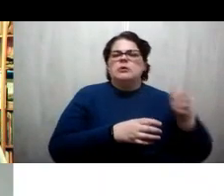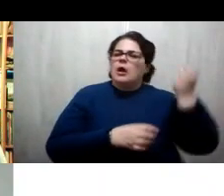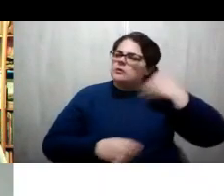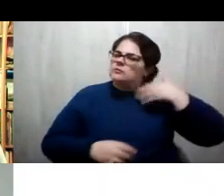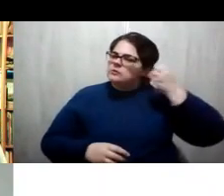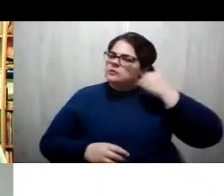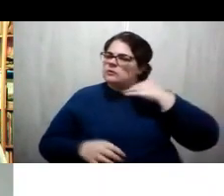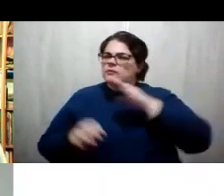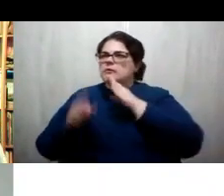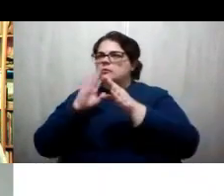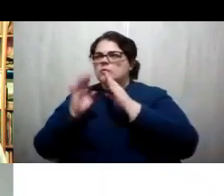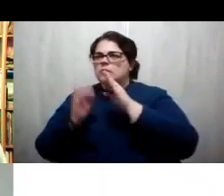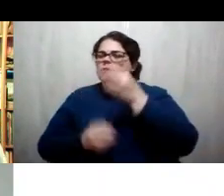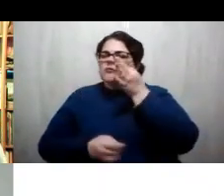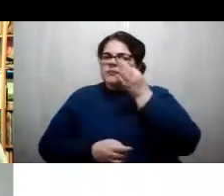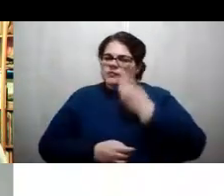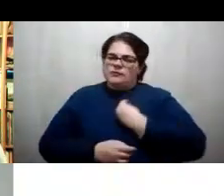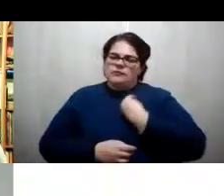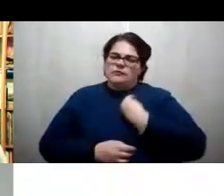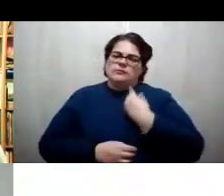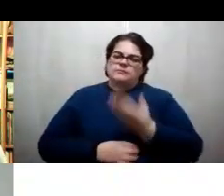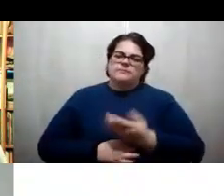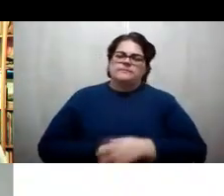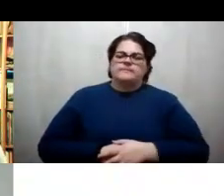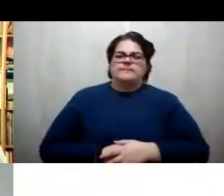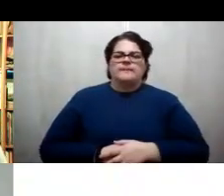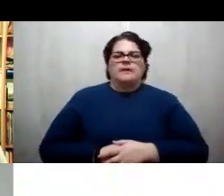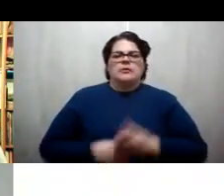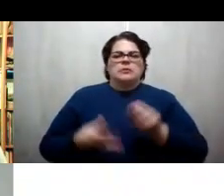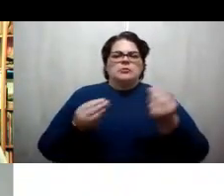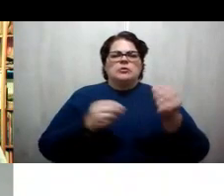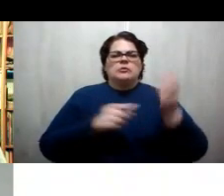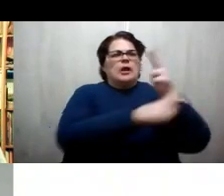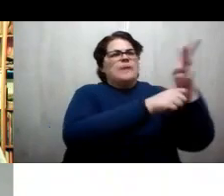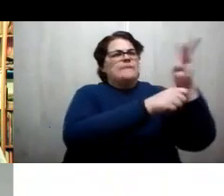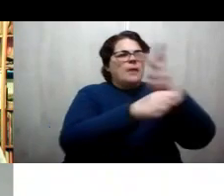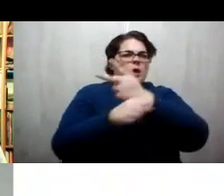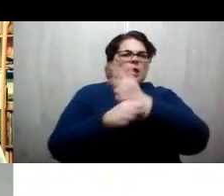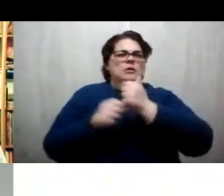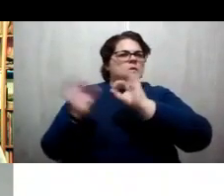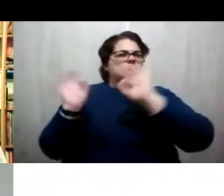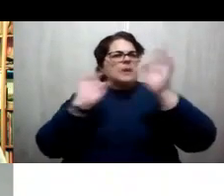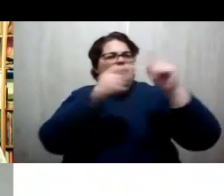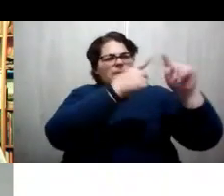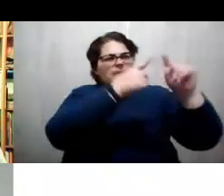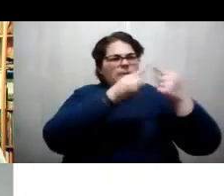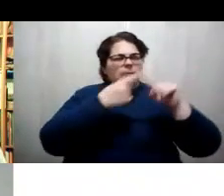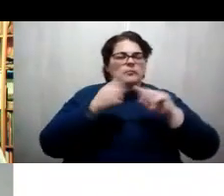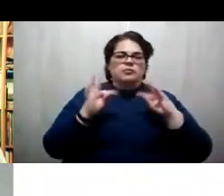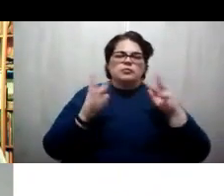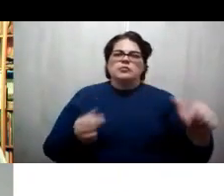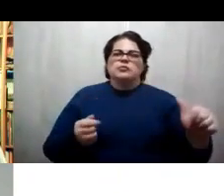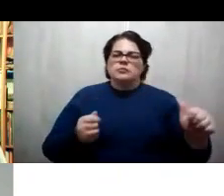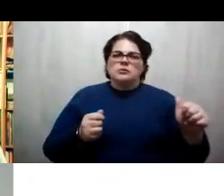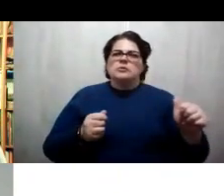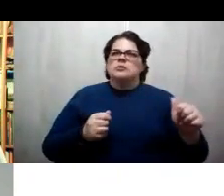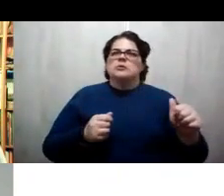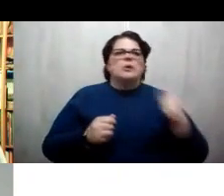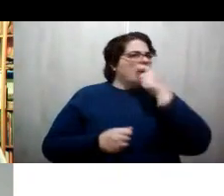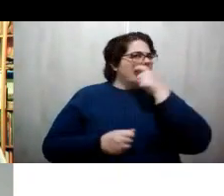Face ao vivo. Digo porque muitas câmeras espalhadas e a sincronia com que se está falando deve ser uma